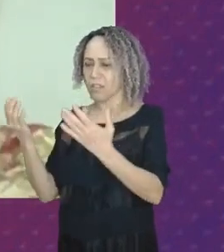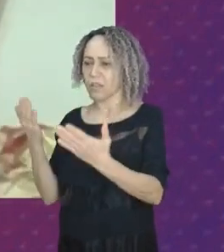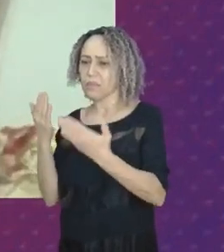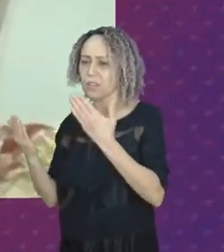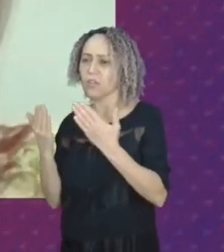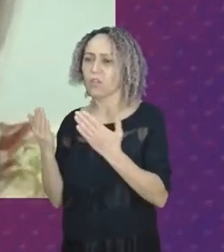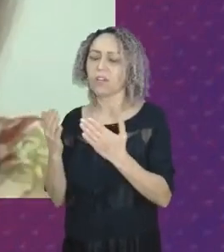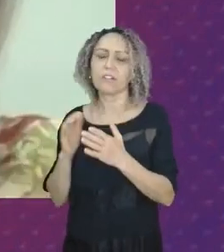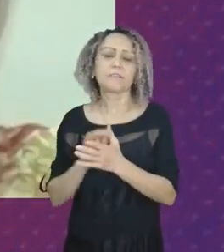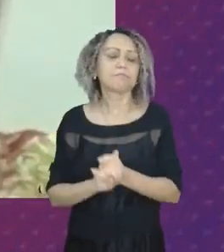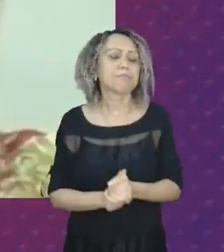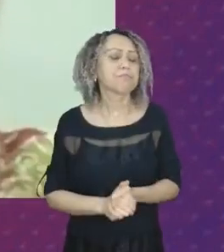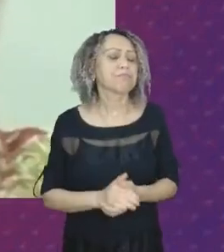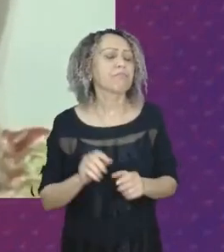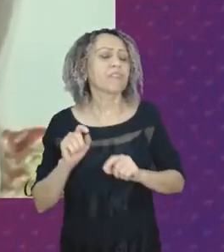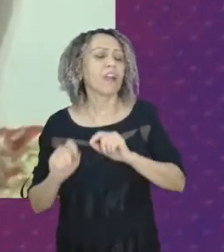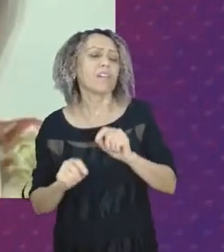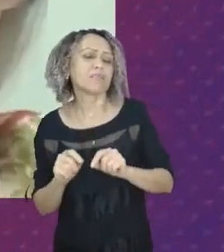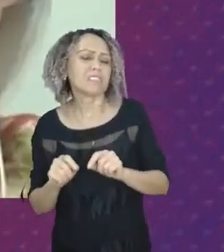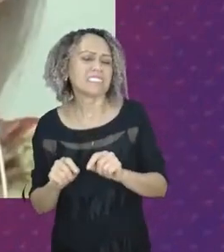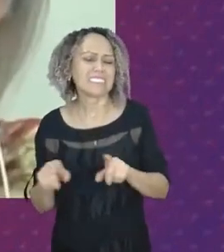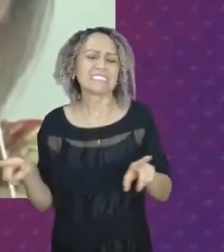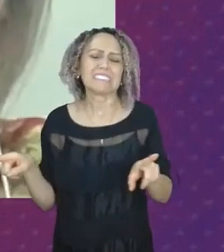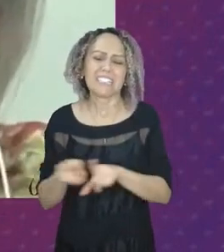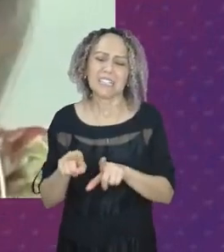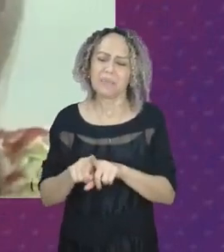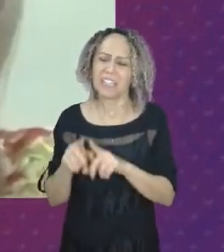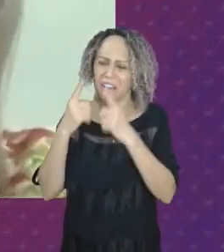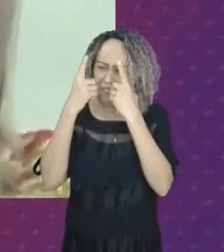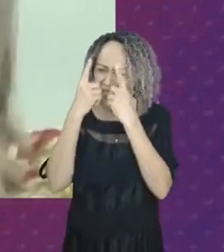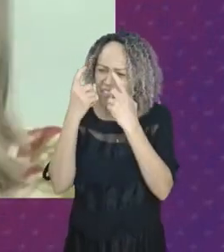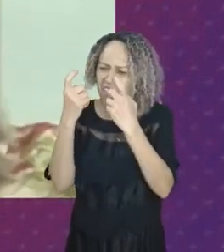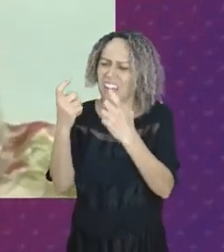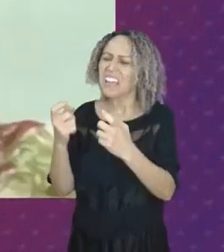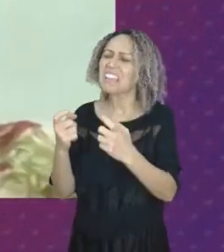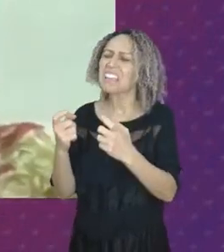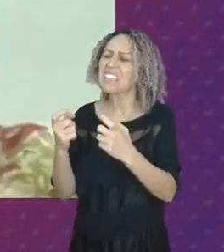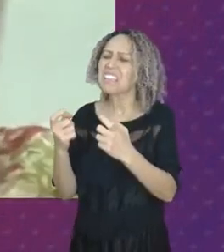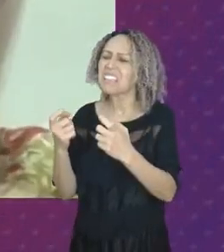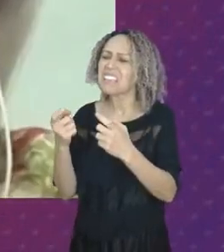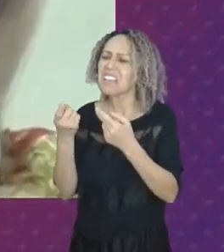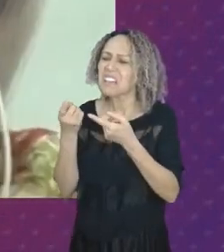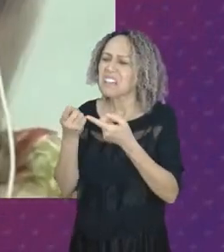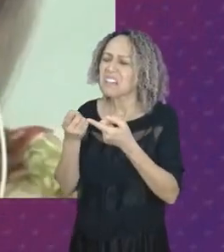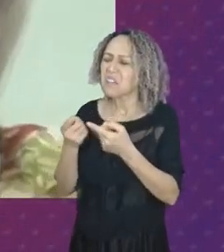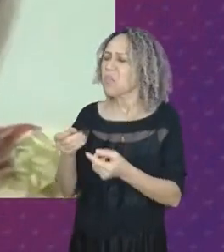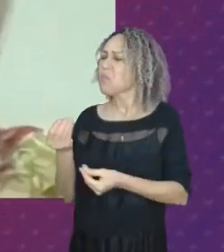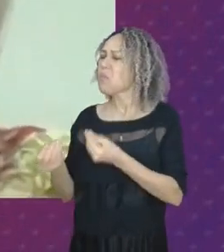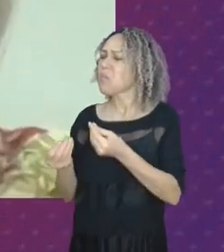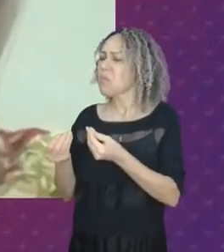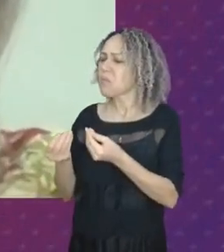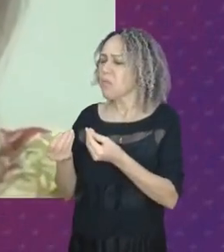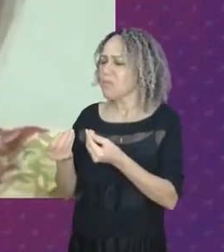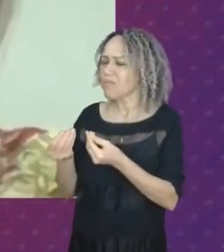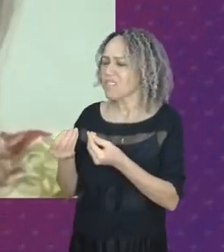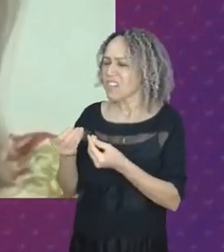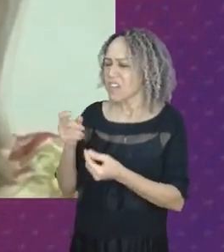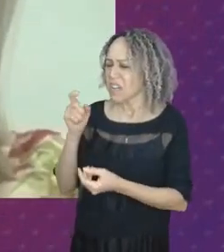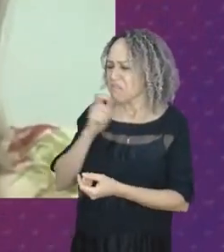está articulada à violência moral, que é caracterizada pela calúnia, difamação ou